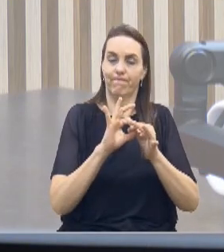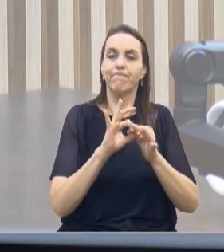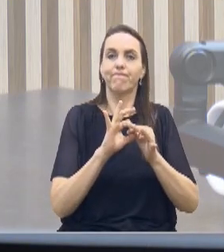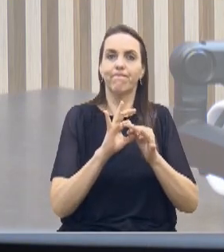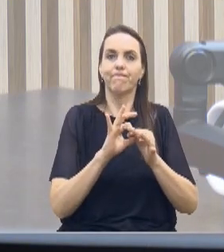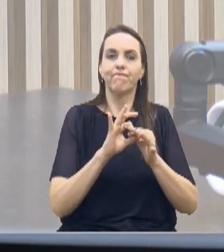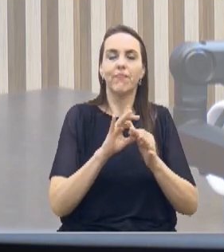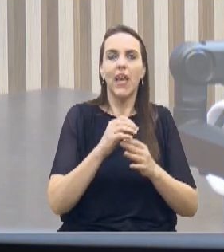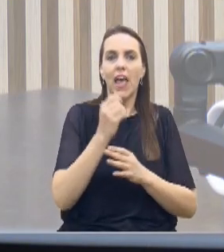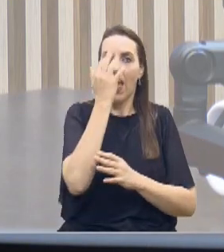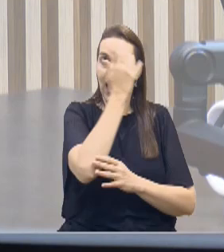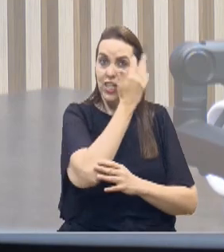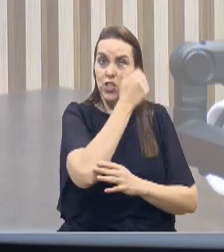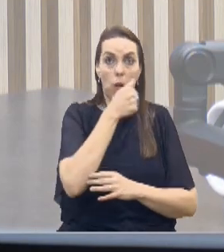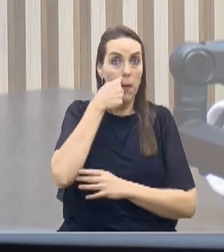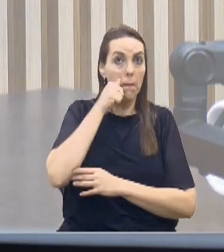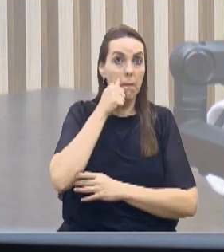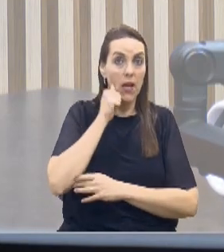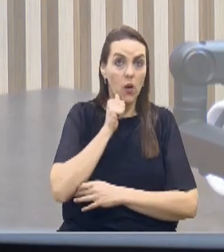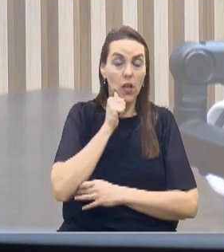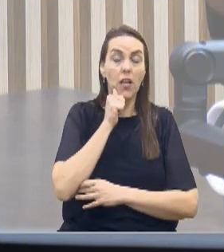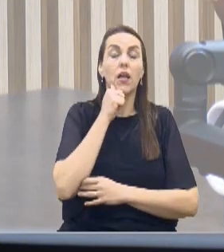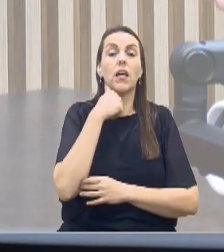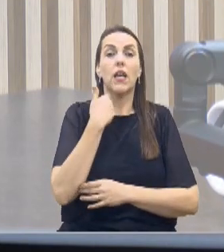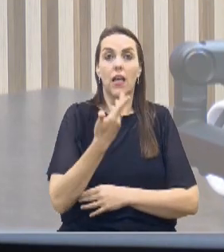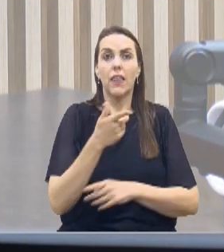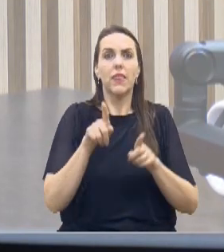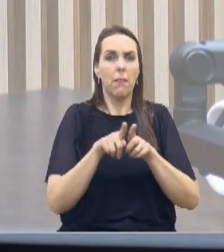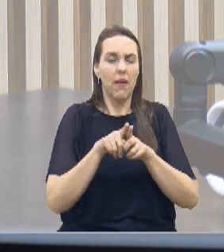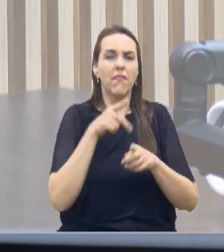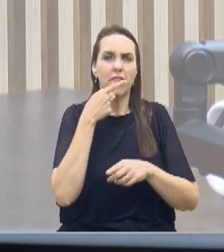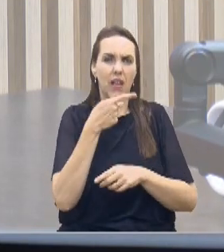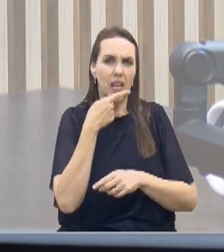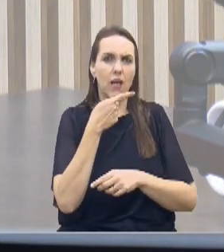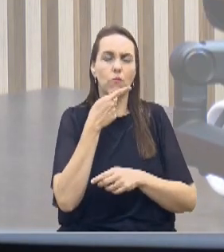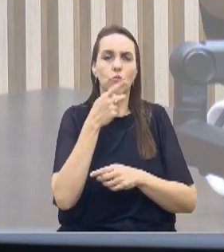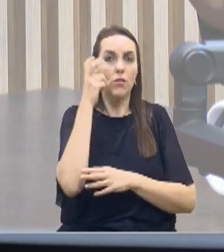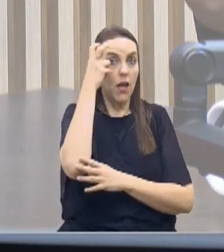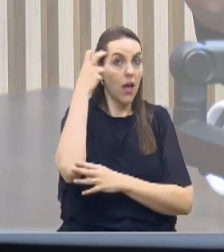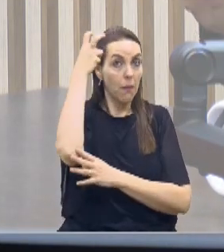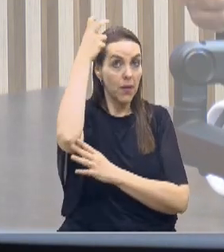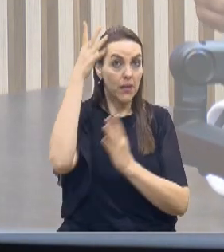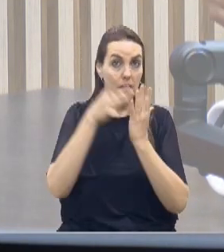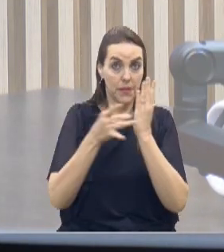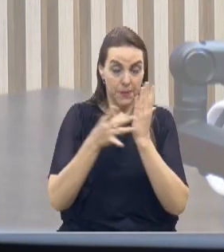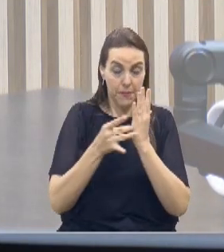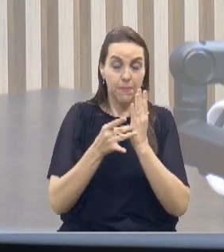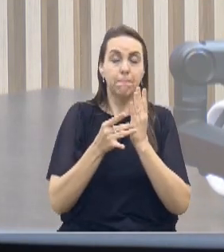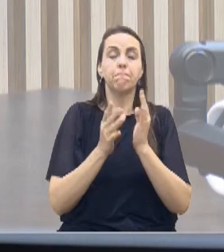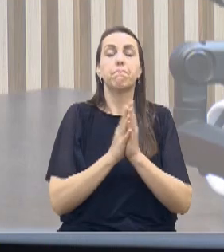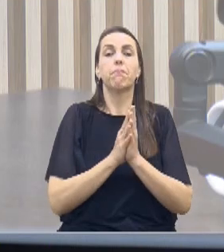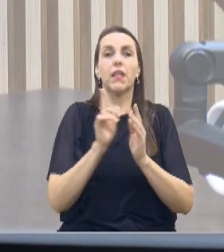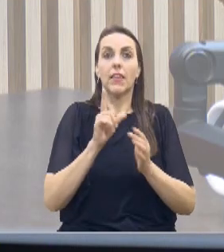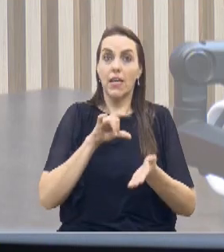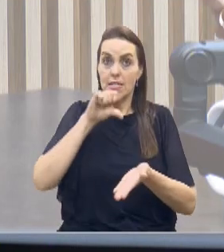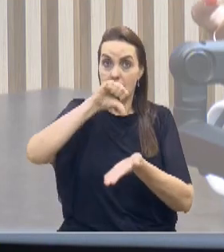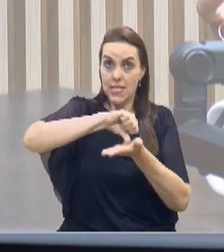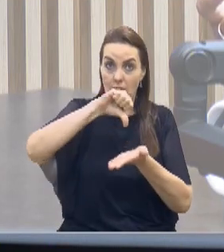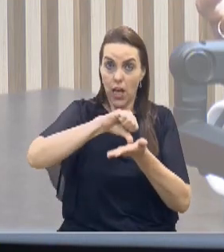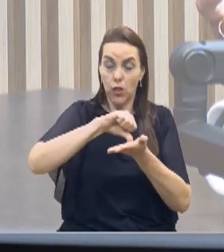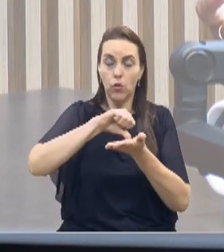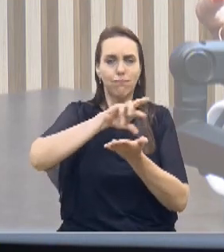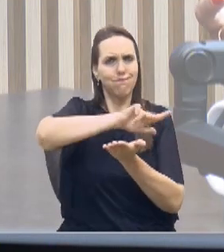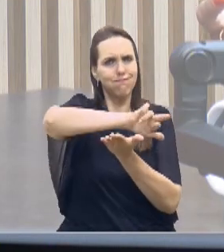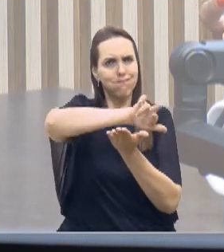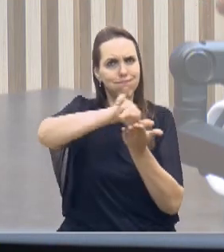e Paula. A própria questão que nós falamos há pouco sobre altas habilidades, né? Hoje nós temos um centro que é multiprofissional de apoio